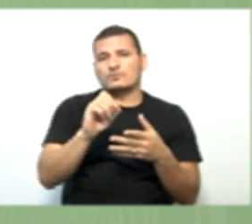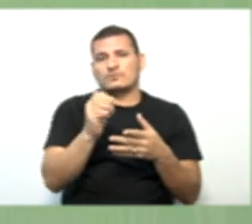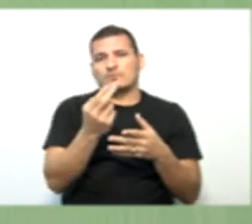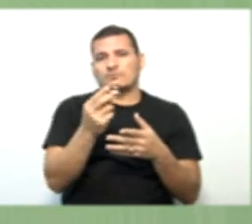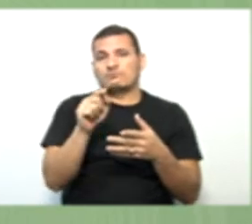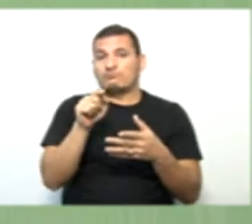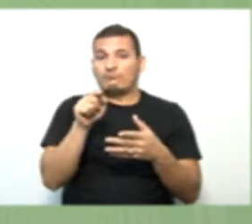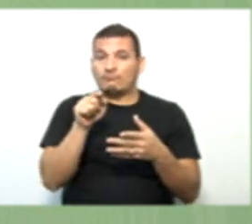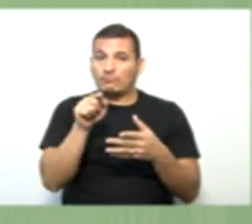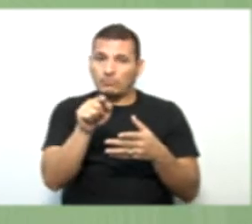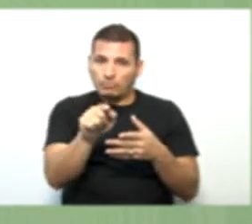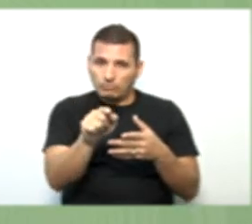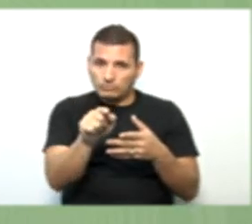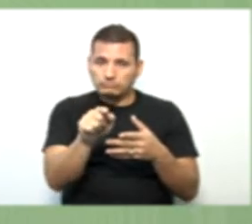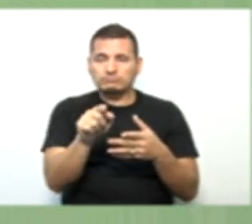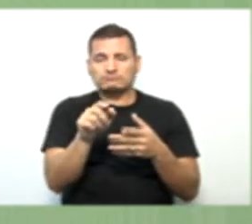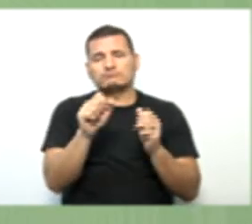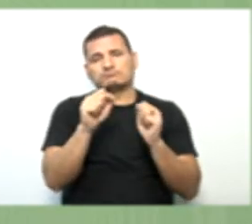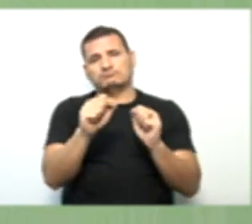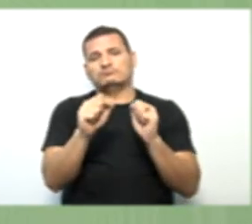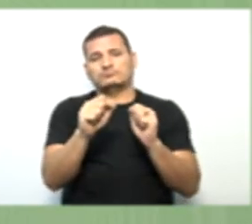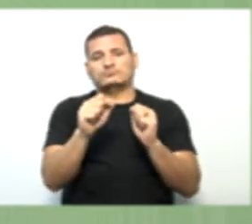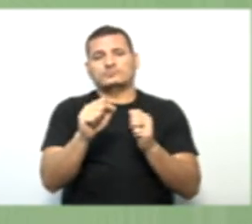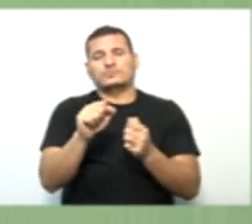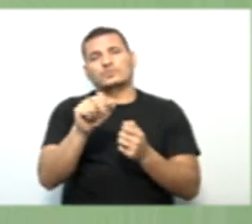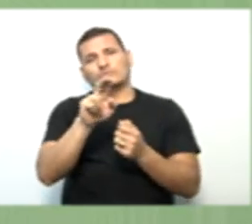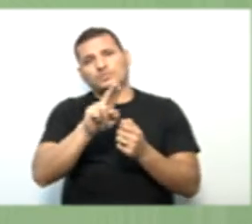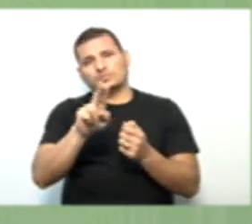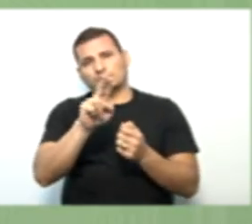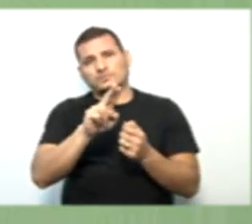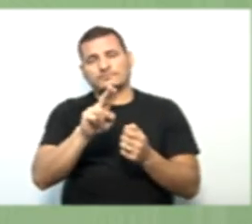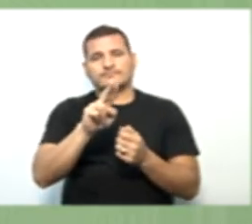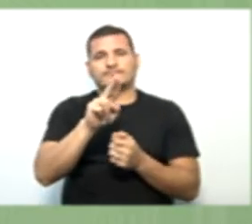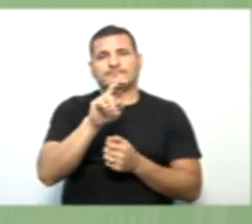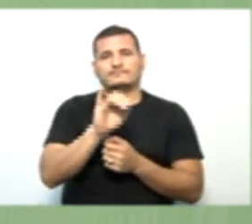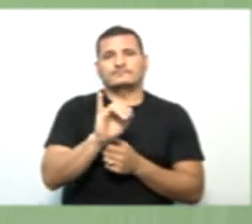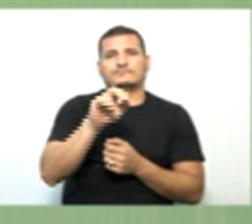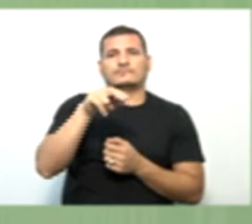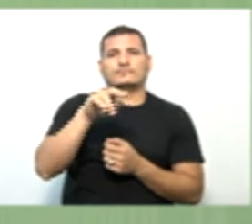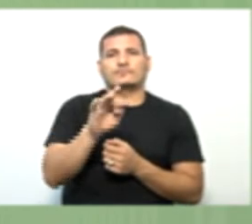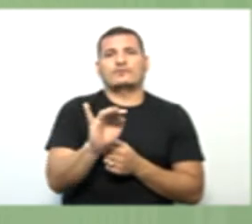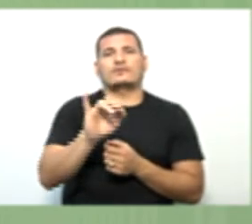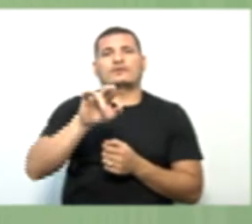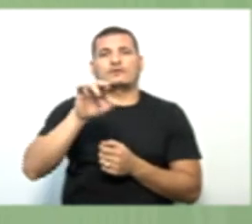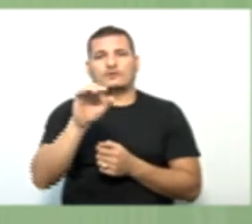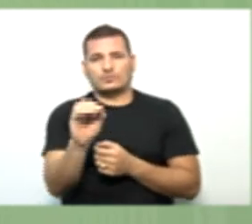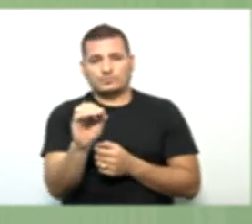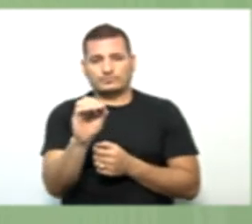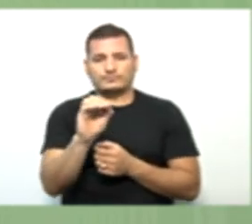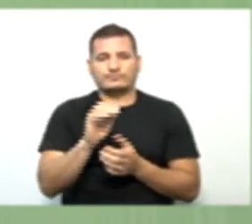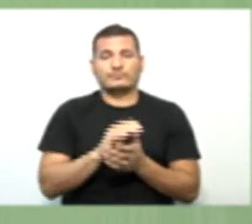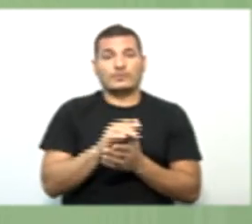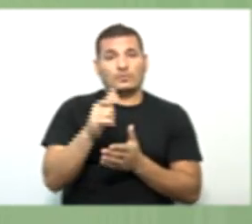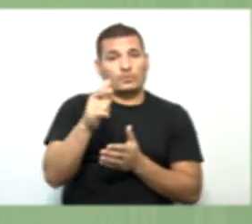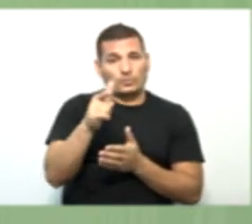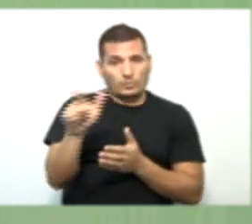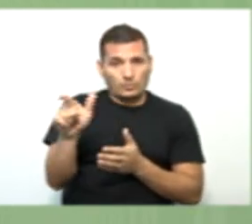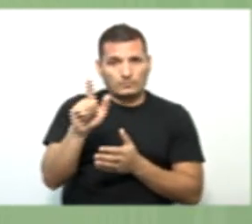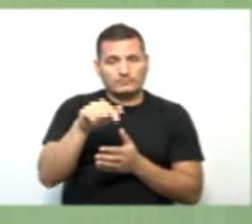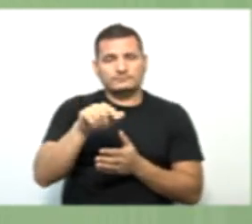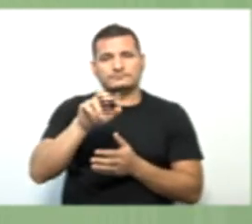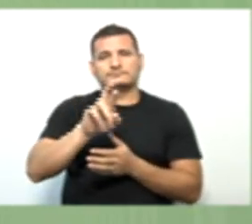dizer, ele pode ser representado através de um número inteiro. O outro domínio é o domínio dos números